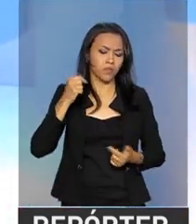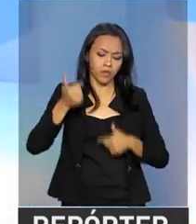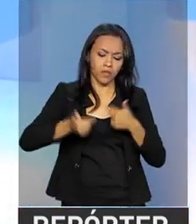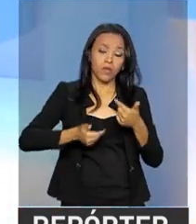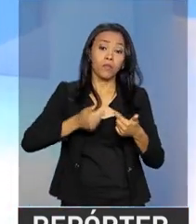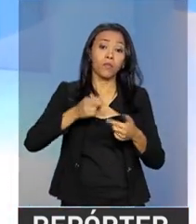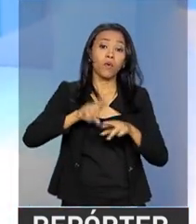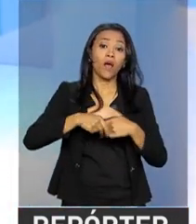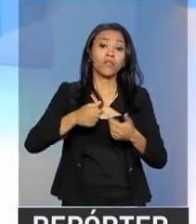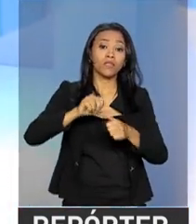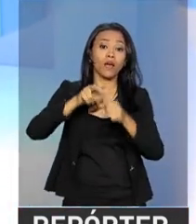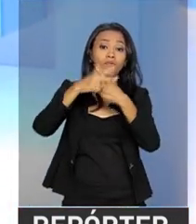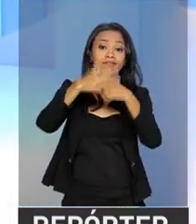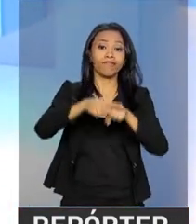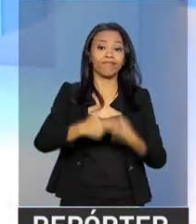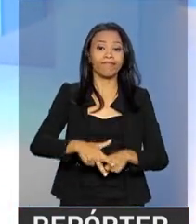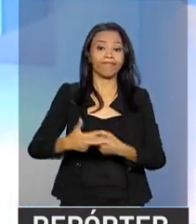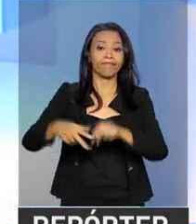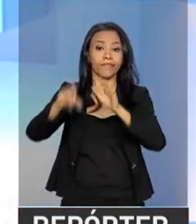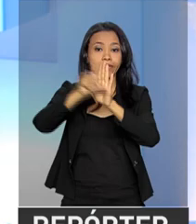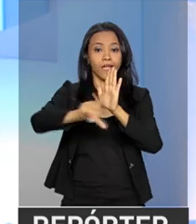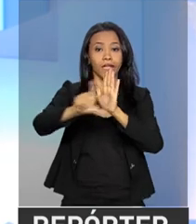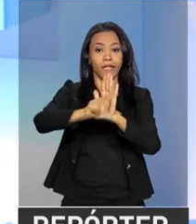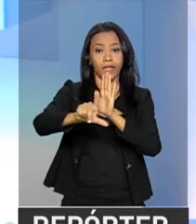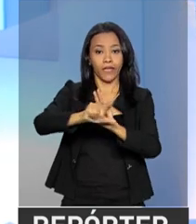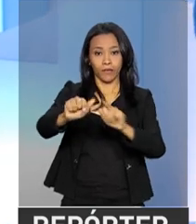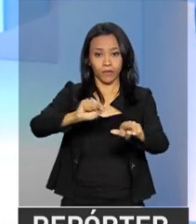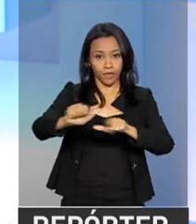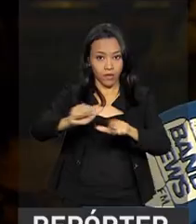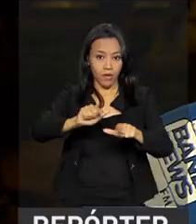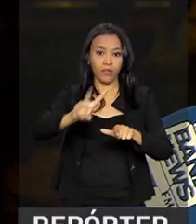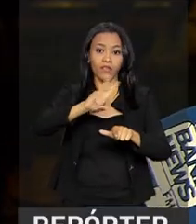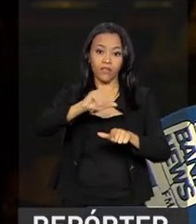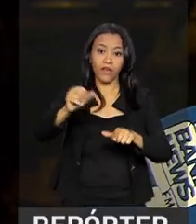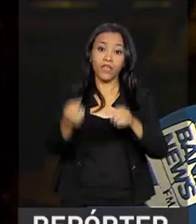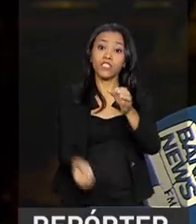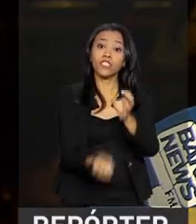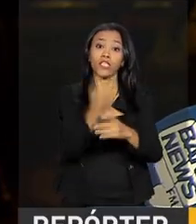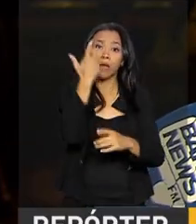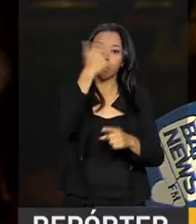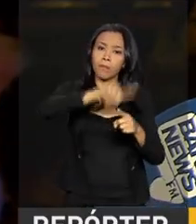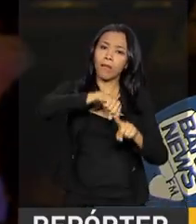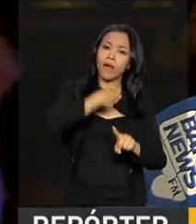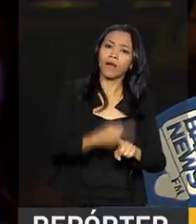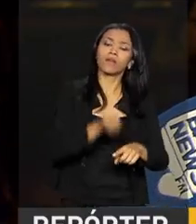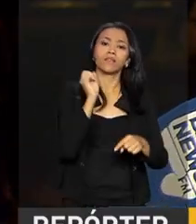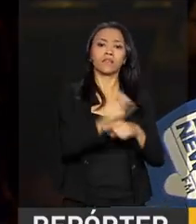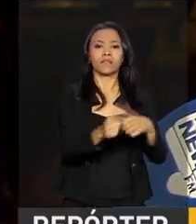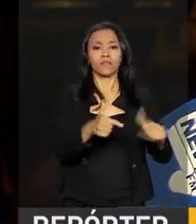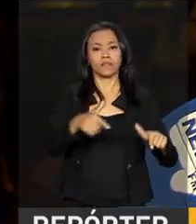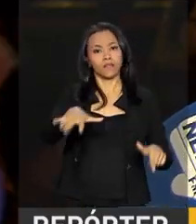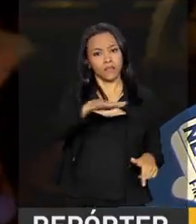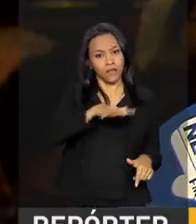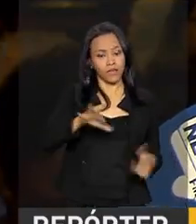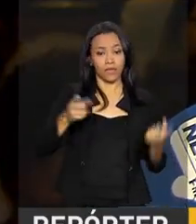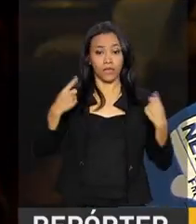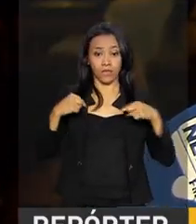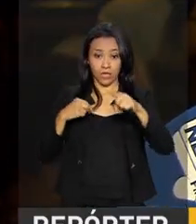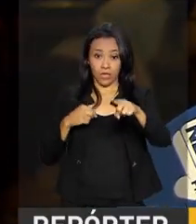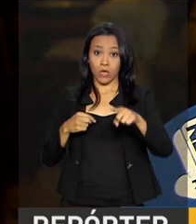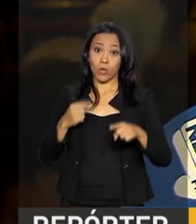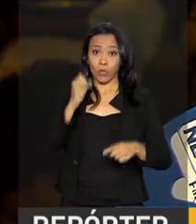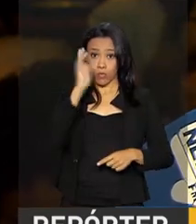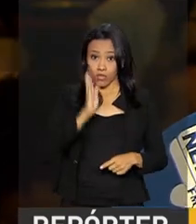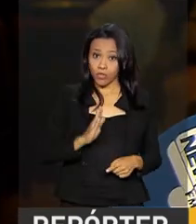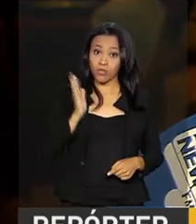da lei trabalhista que vai gerar mais empregos para o setor desde abril o brasil começa a produzir a mais de 30 mil